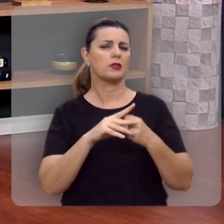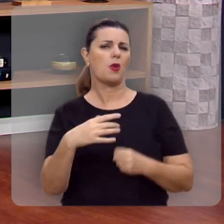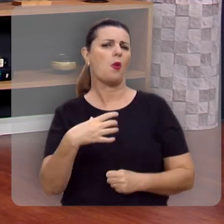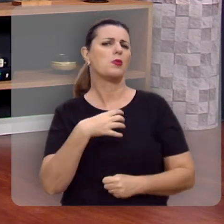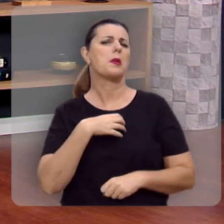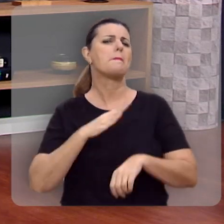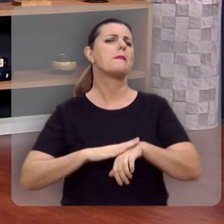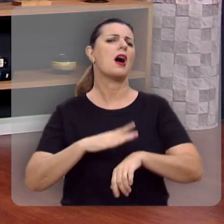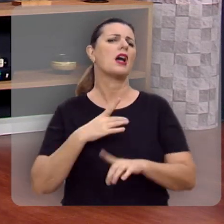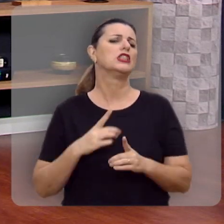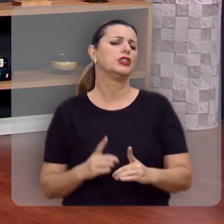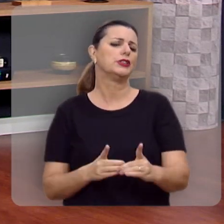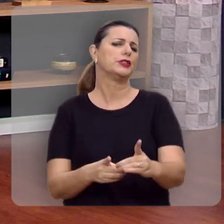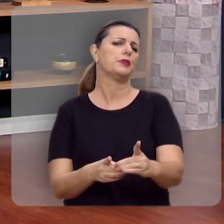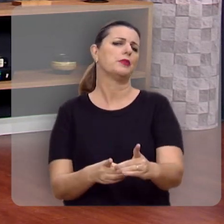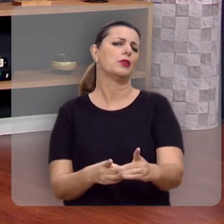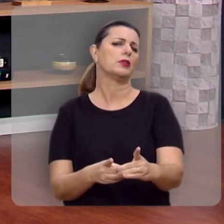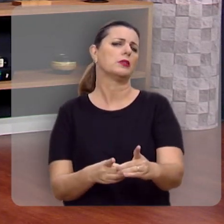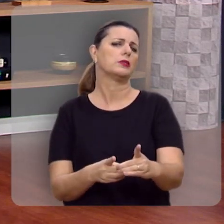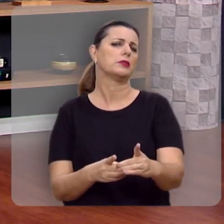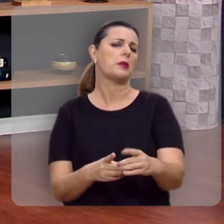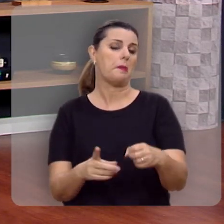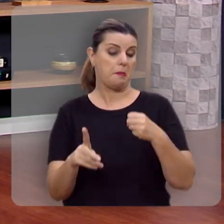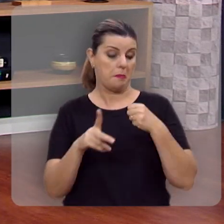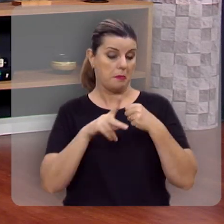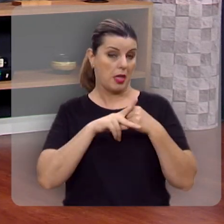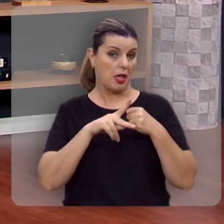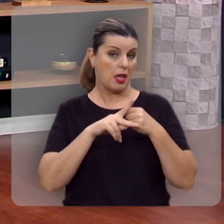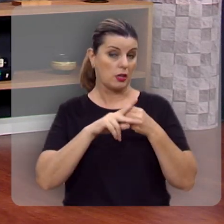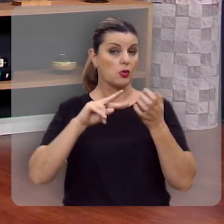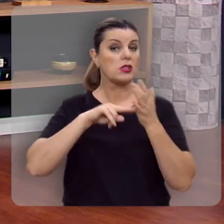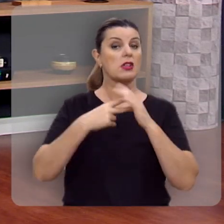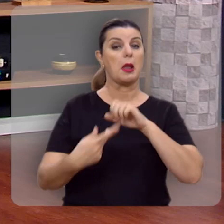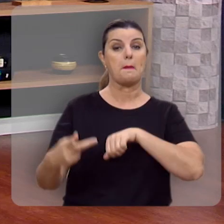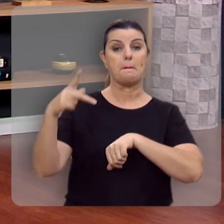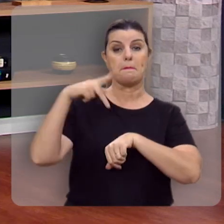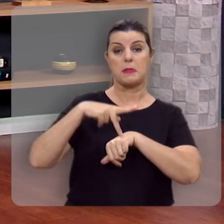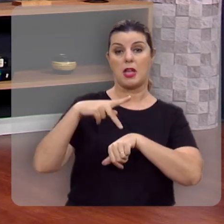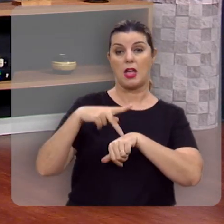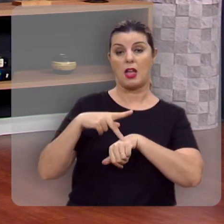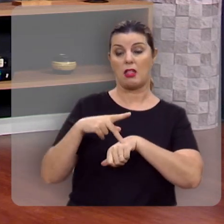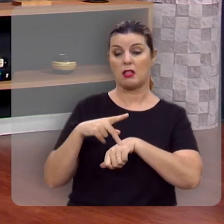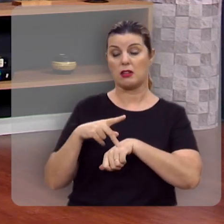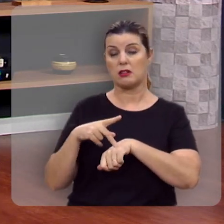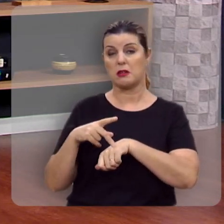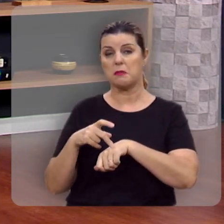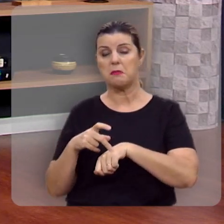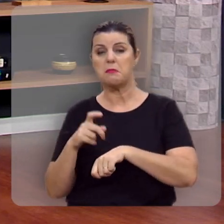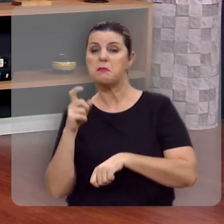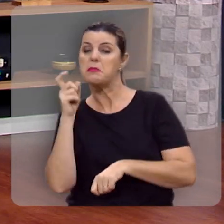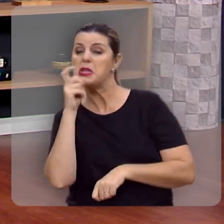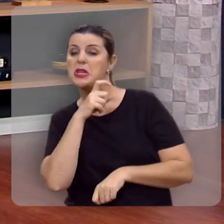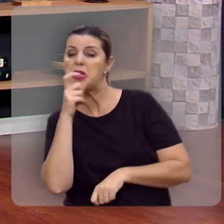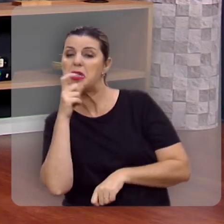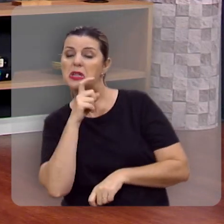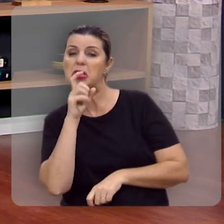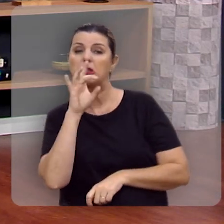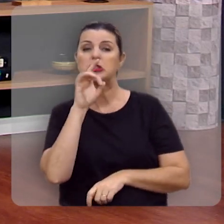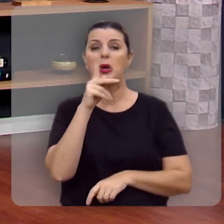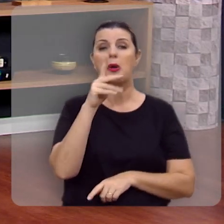discípulo. Pedro, Petros, fragmento de pedra, mentira, apenas